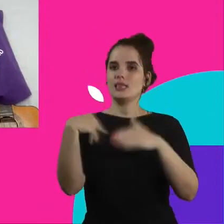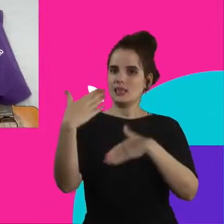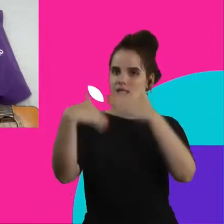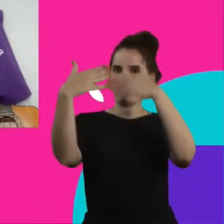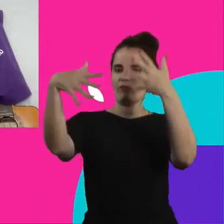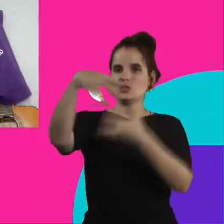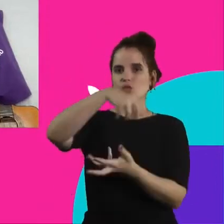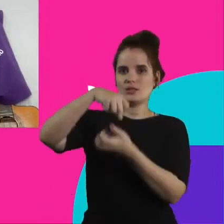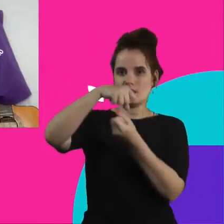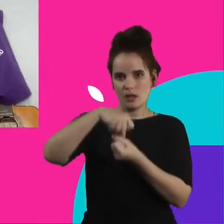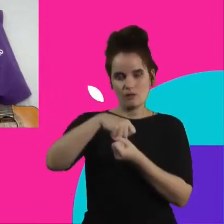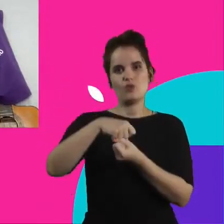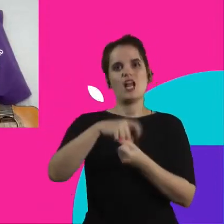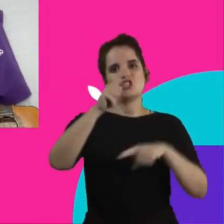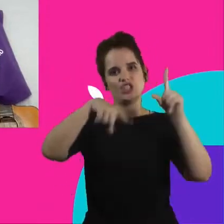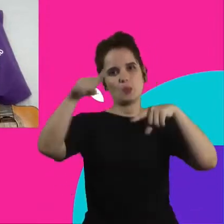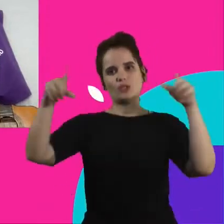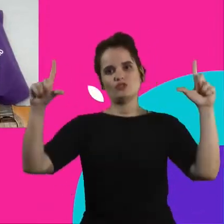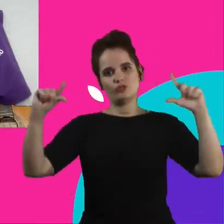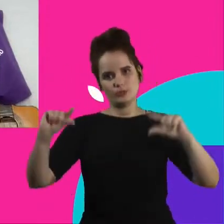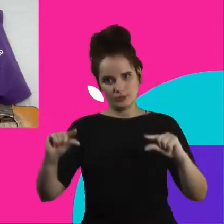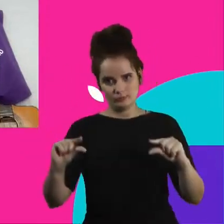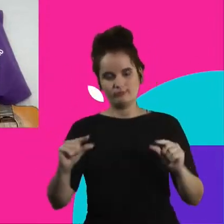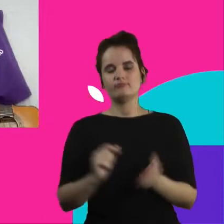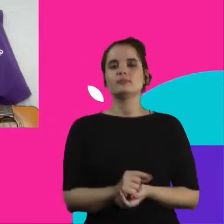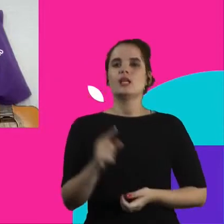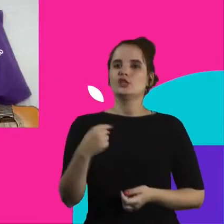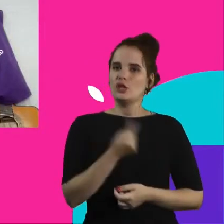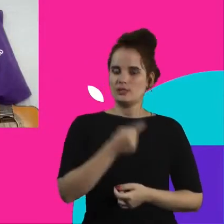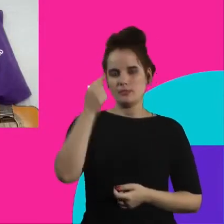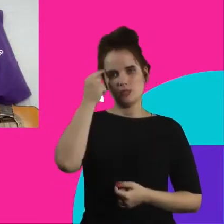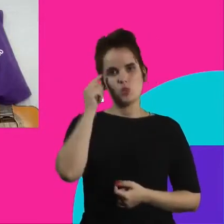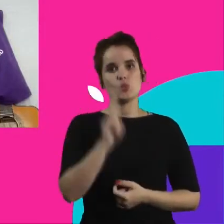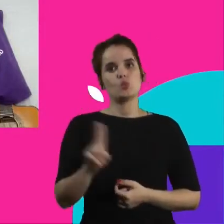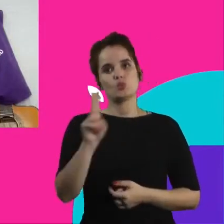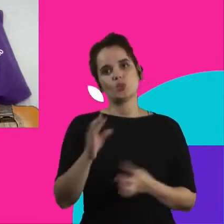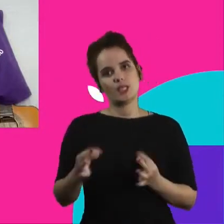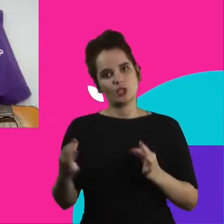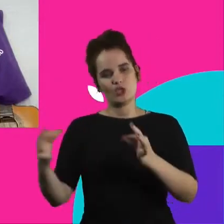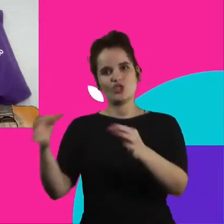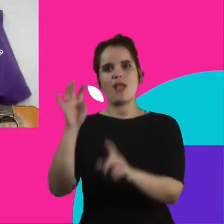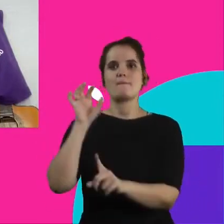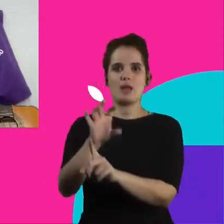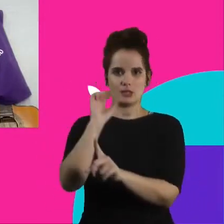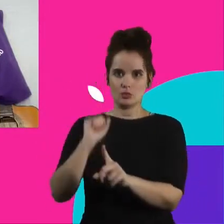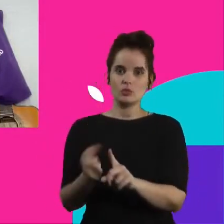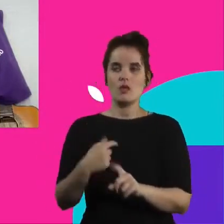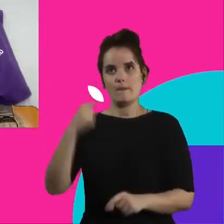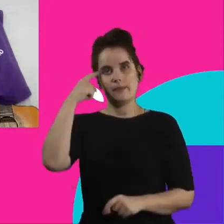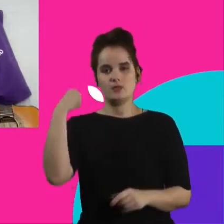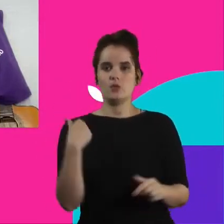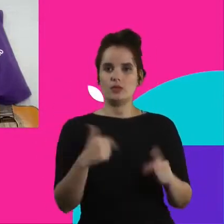desigualdades. A gente vem falando sobre o uso da tecnologia para geração de impacto, né? Eu trabalho